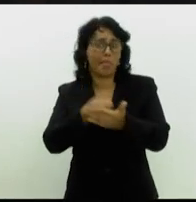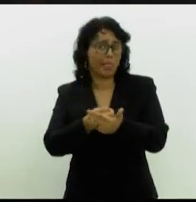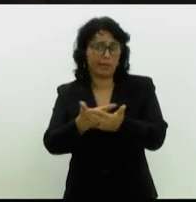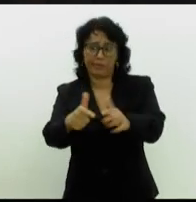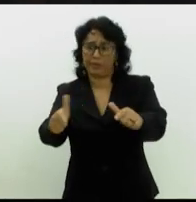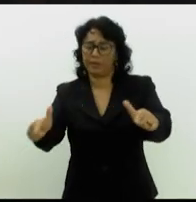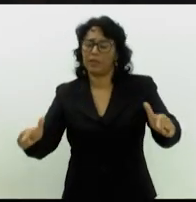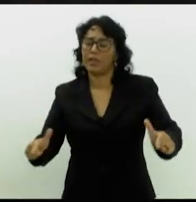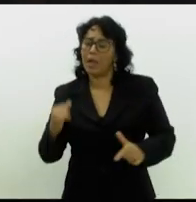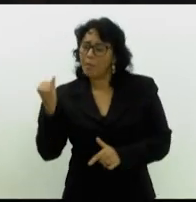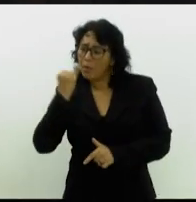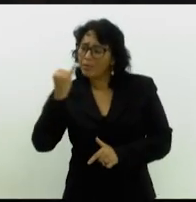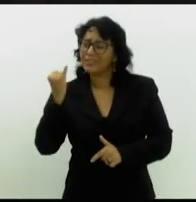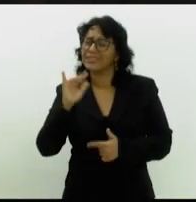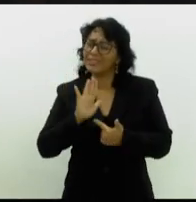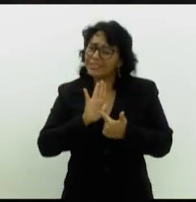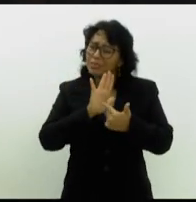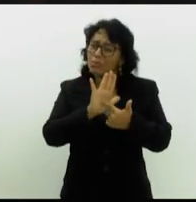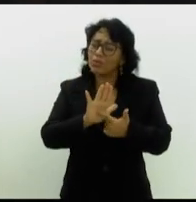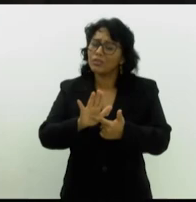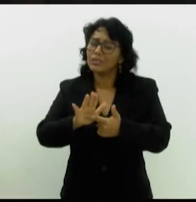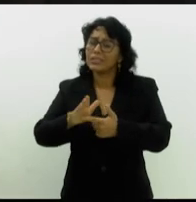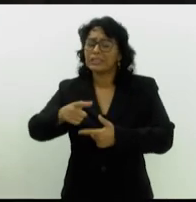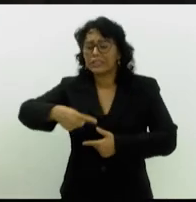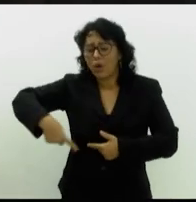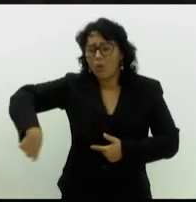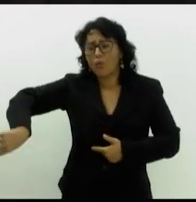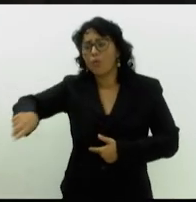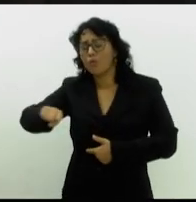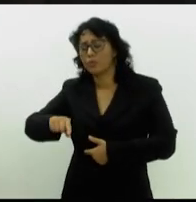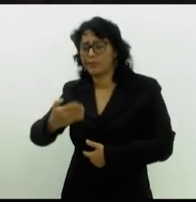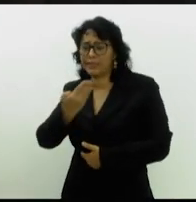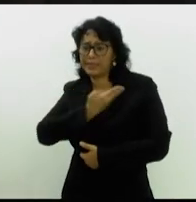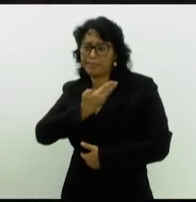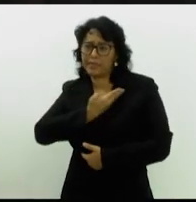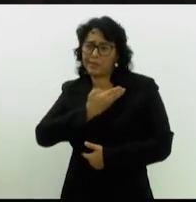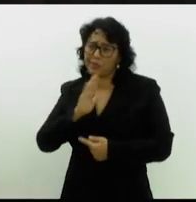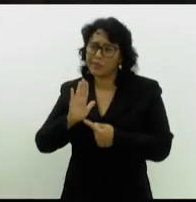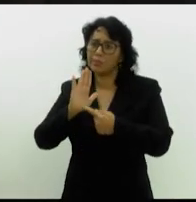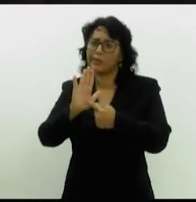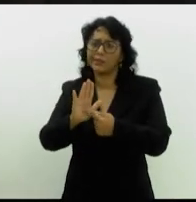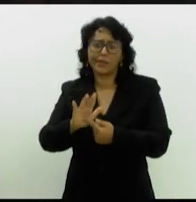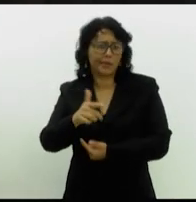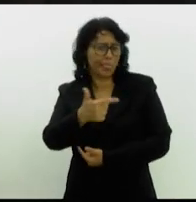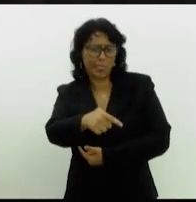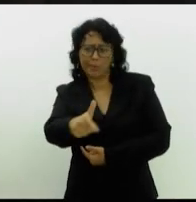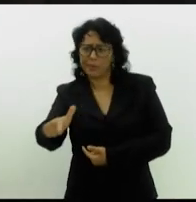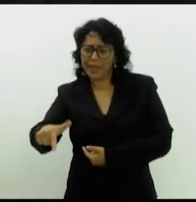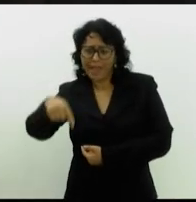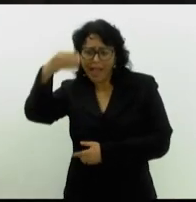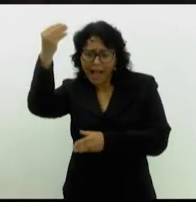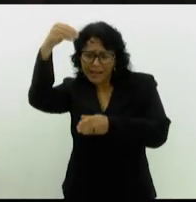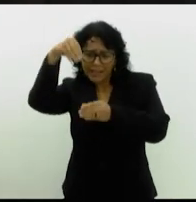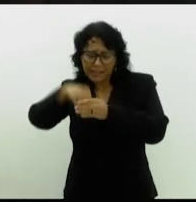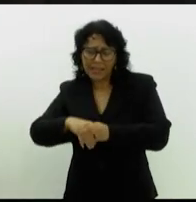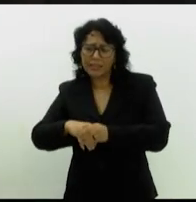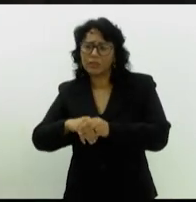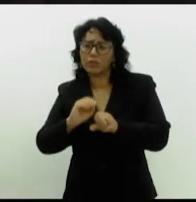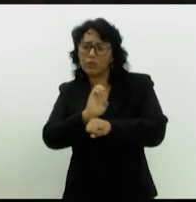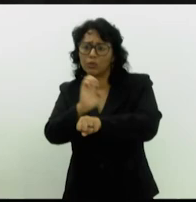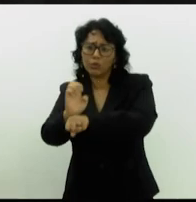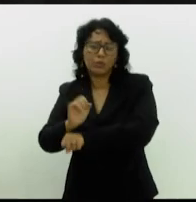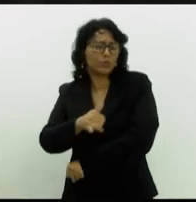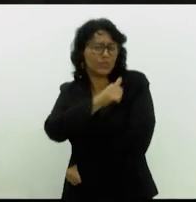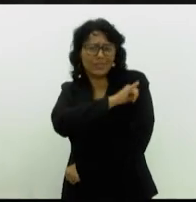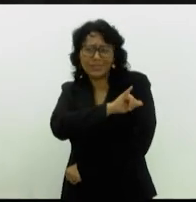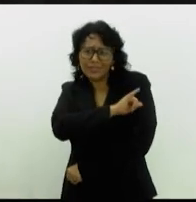diga o seguinte como alguns colegas Já colocaram não existe aqui não existe no estado do Rio de Janeiro uma calamidade financeira